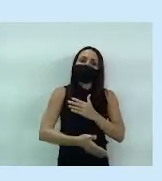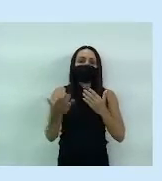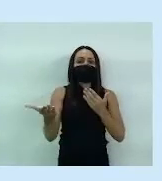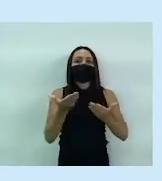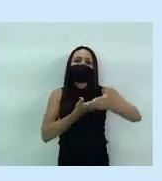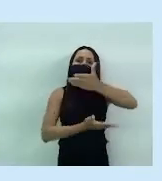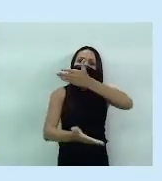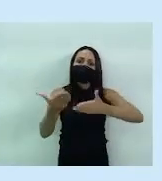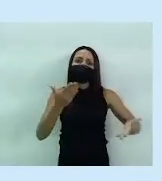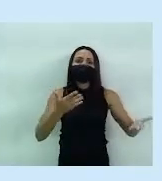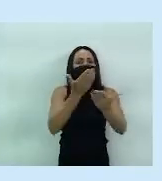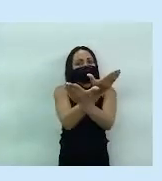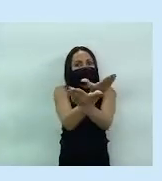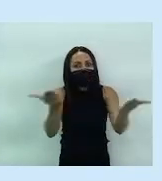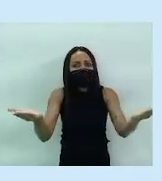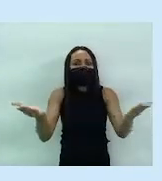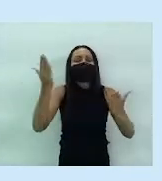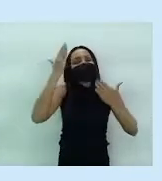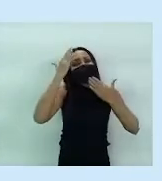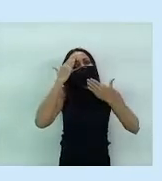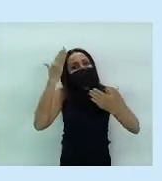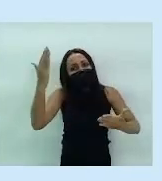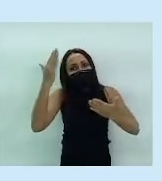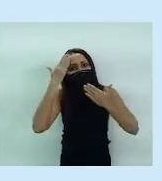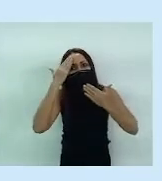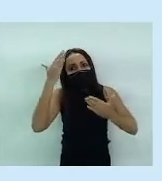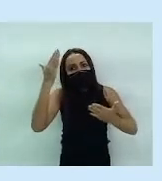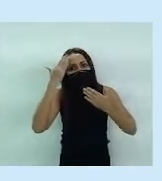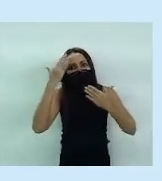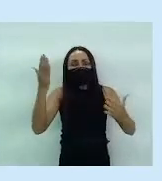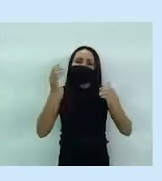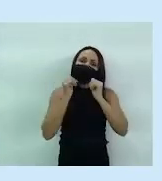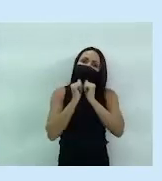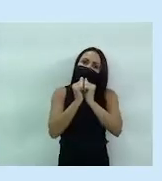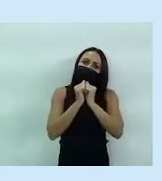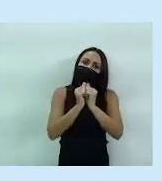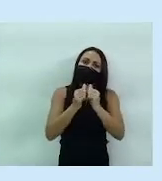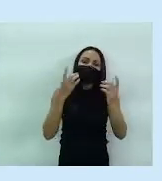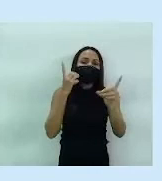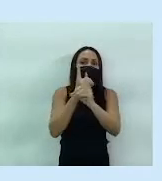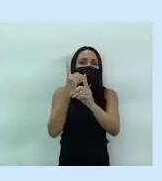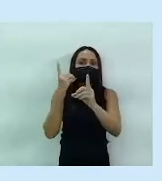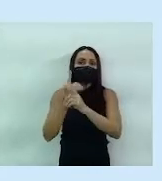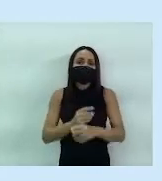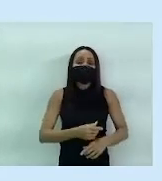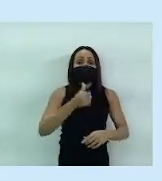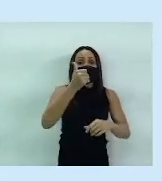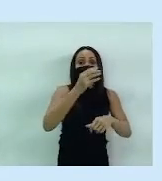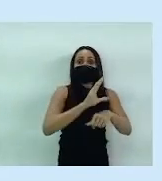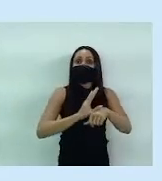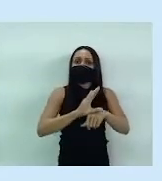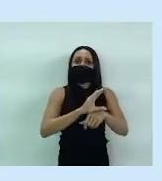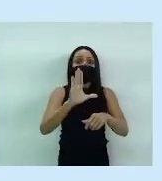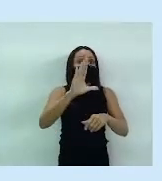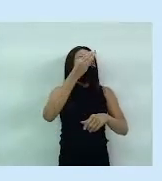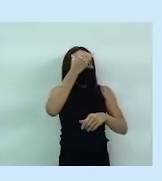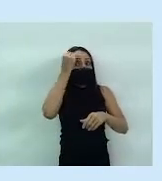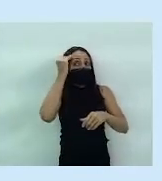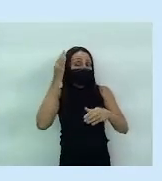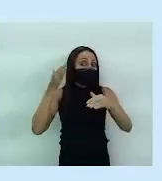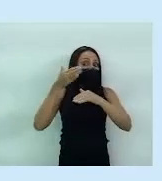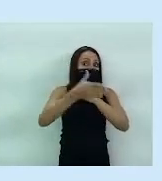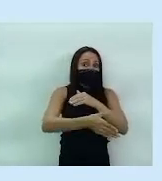interação de todos vocês. Eu agradeço por mais um encontro aqui da nossa primeira competência. Não esqueçam de